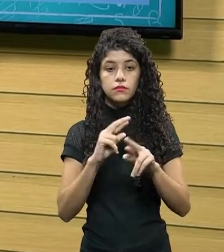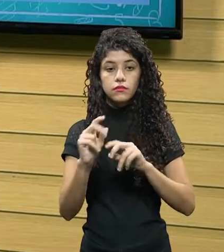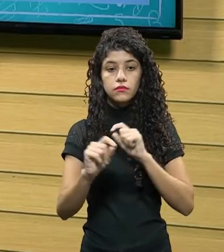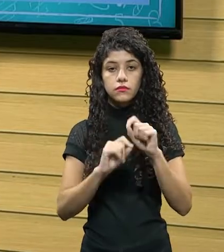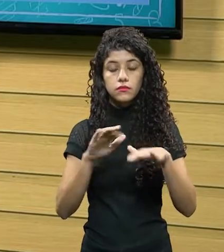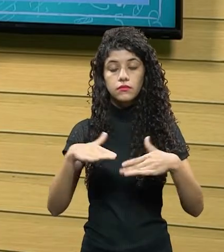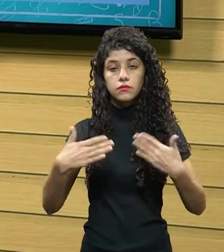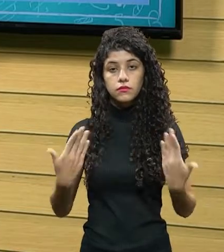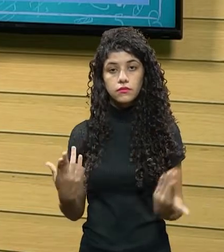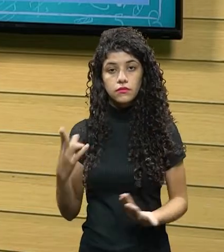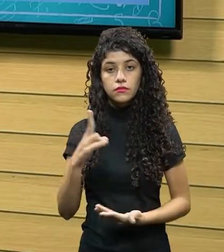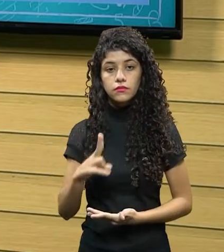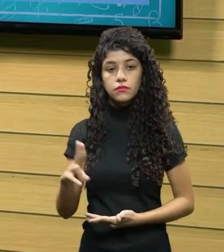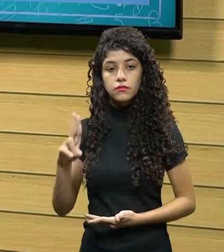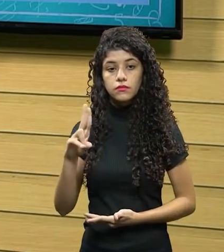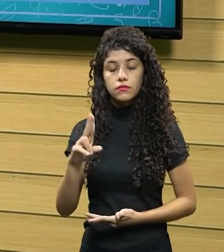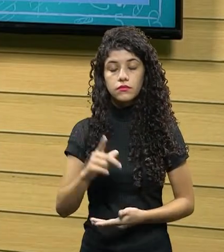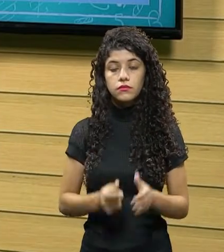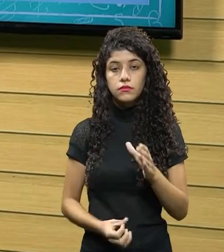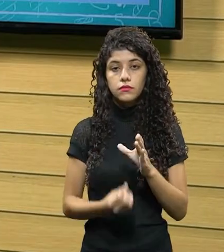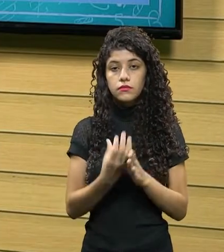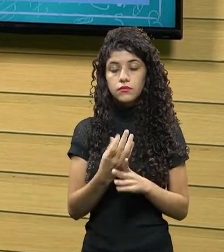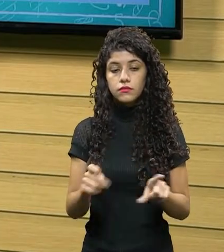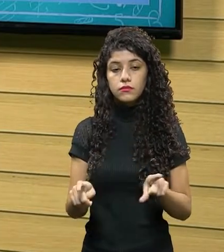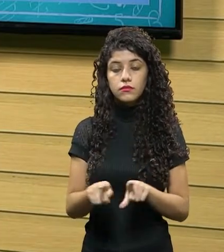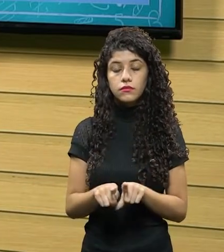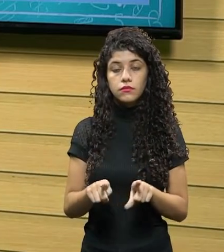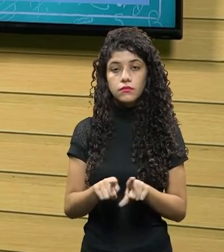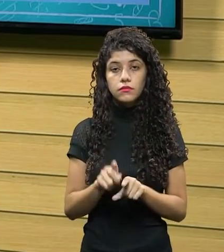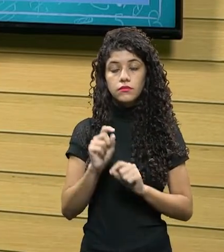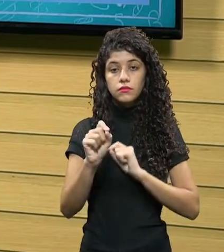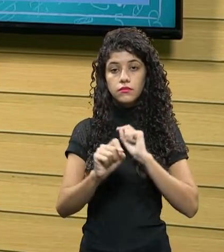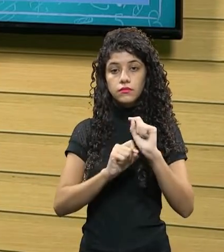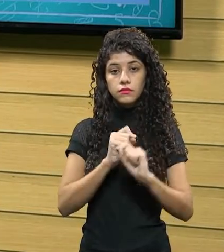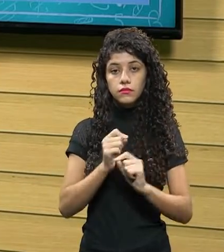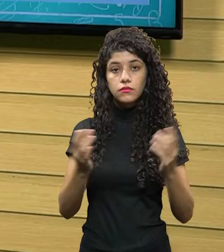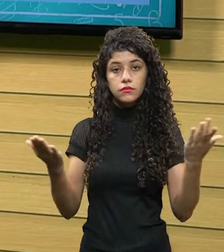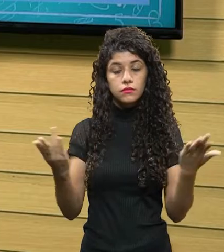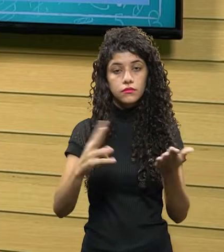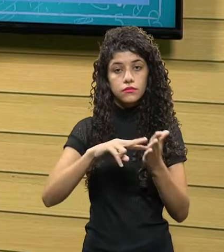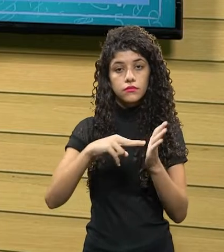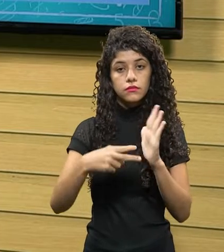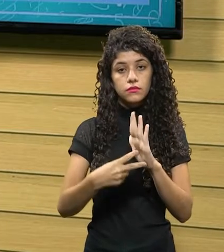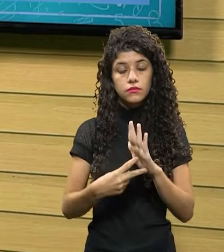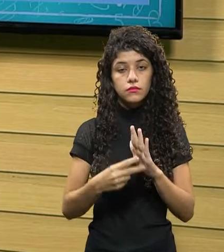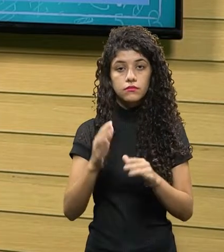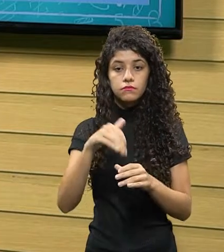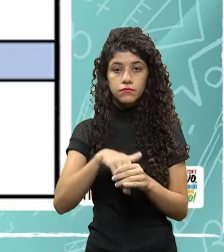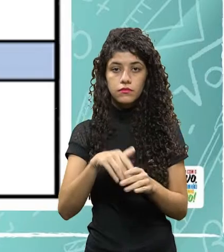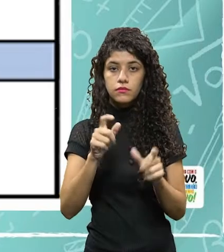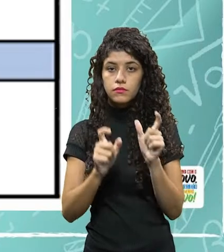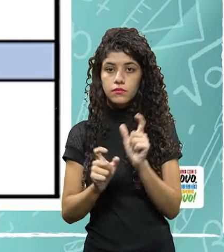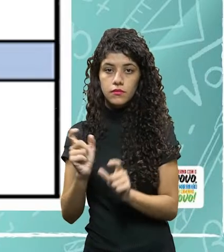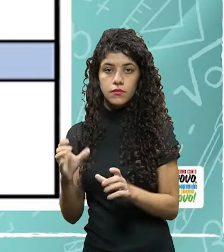Qual é a aplicação e qual que é a origem e também o que está sendo representado dentro de cada grupo.